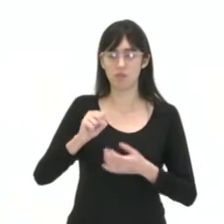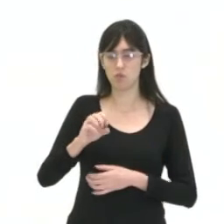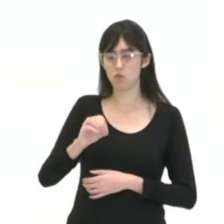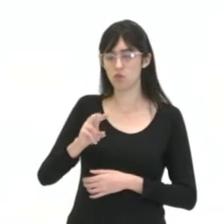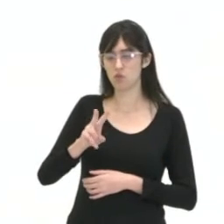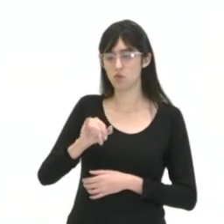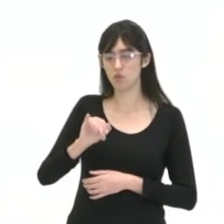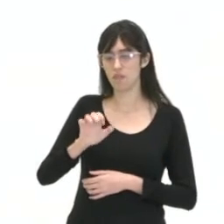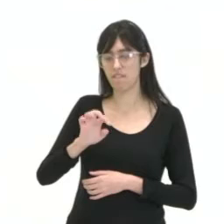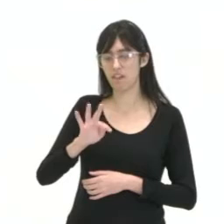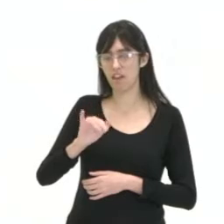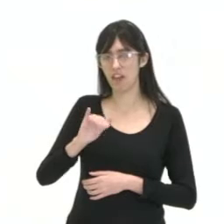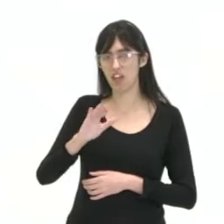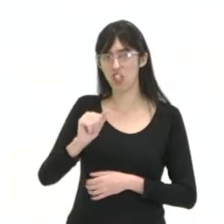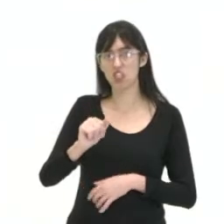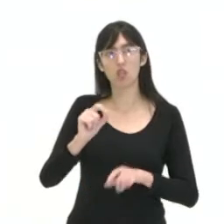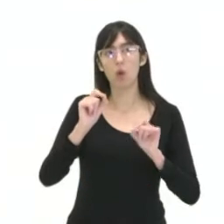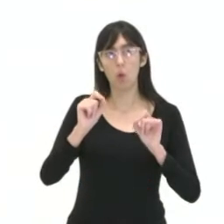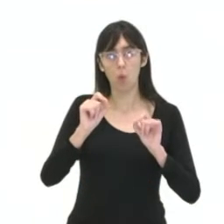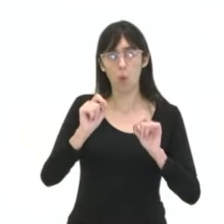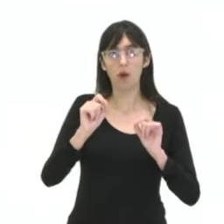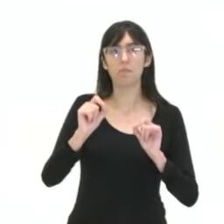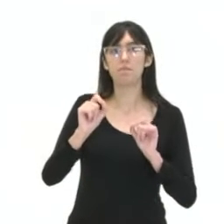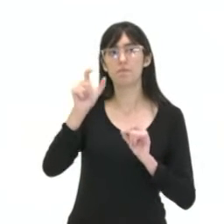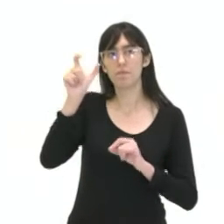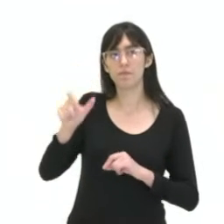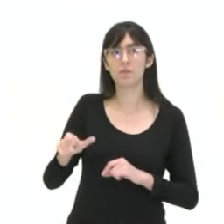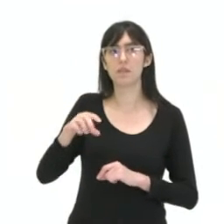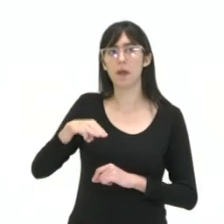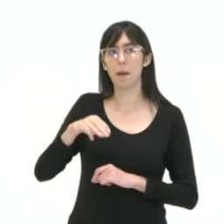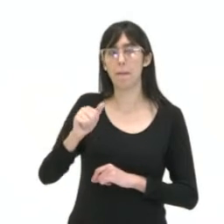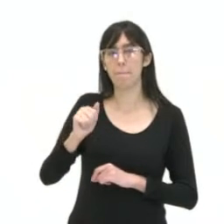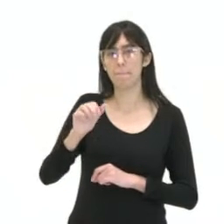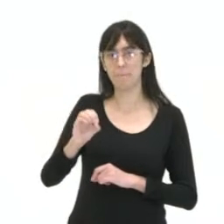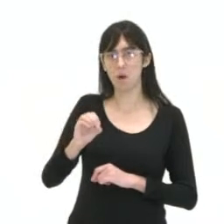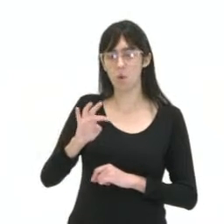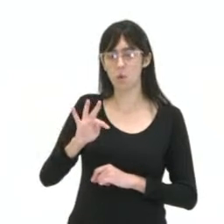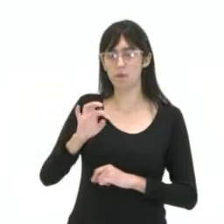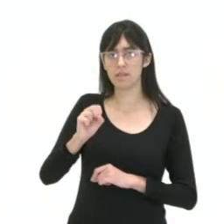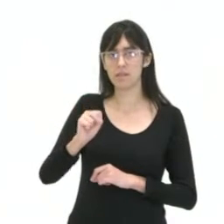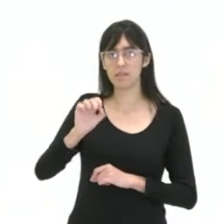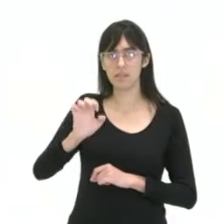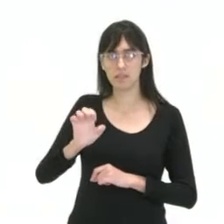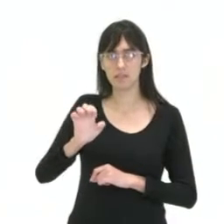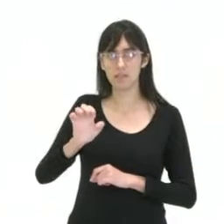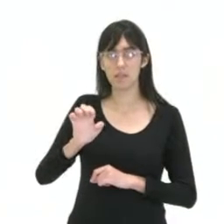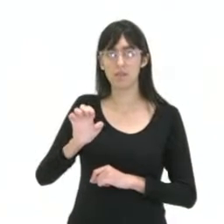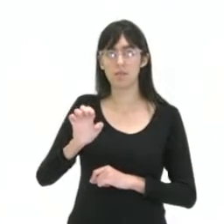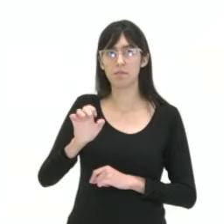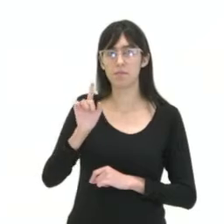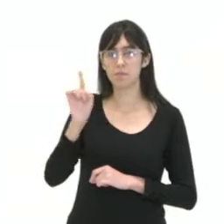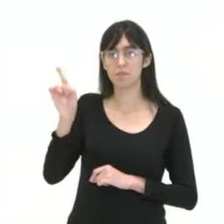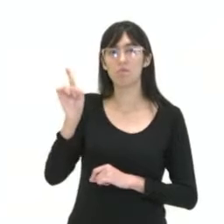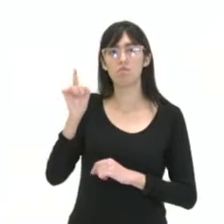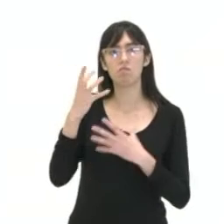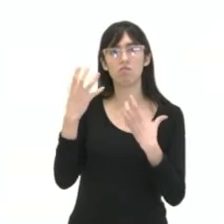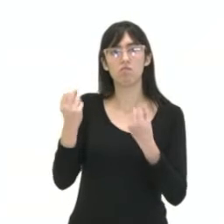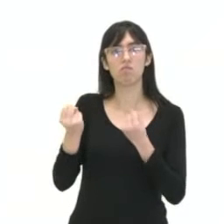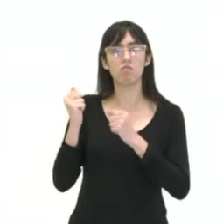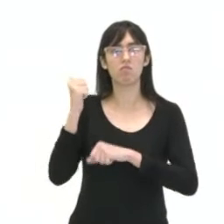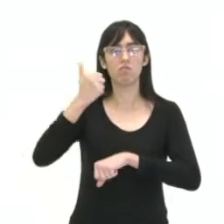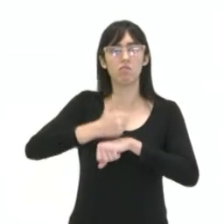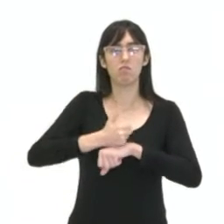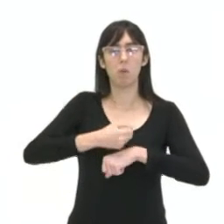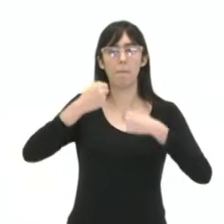ele chega ao poder do Partido Comunista Chinês. E ele vai acabar liderando a China